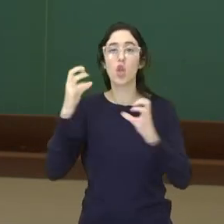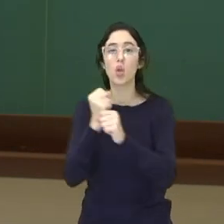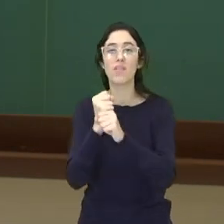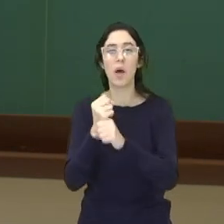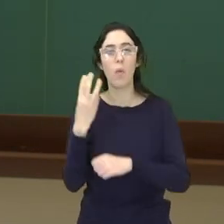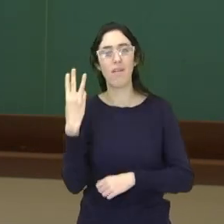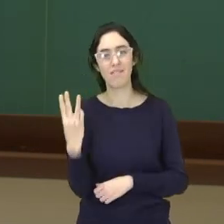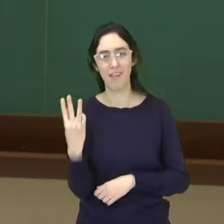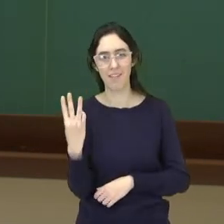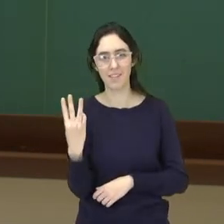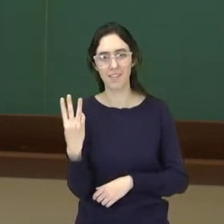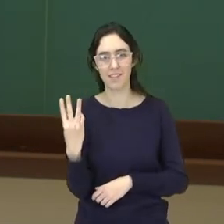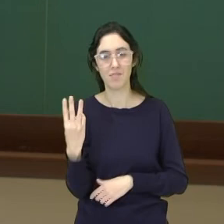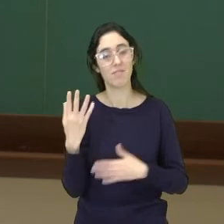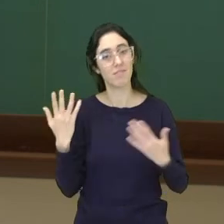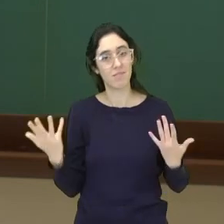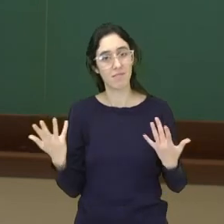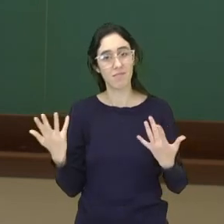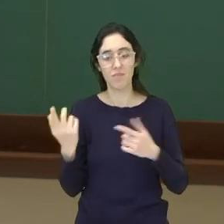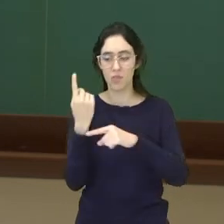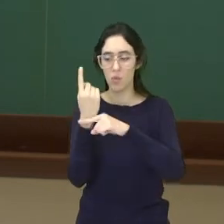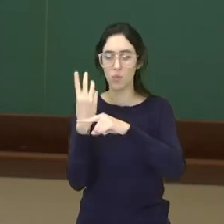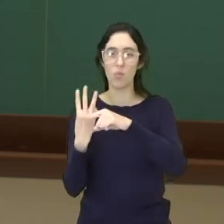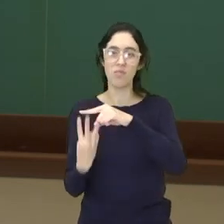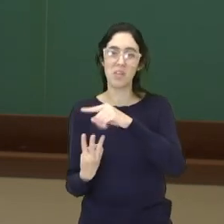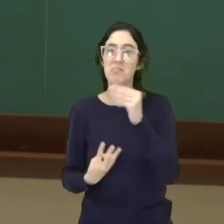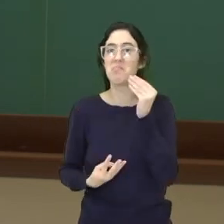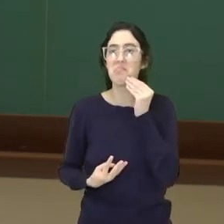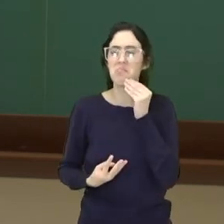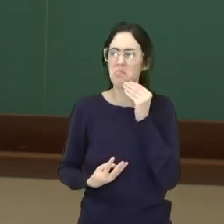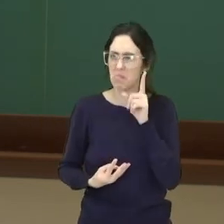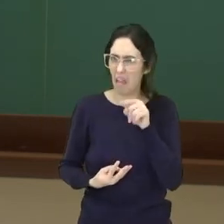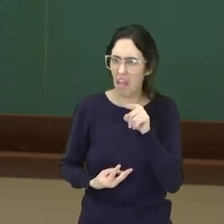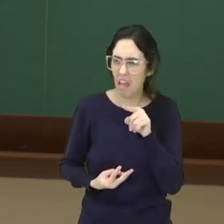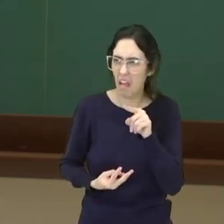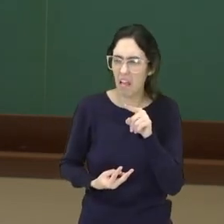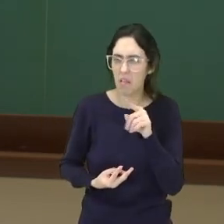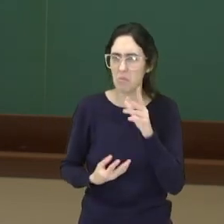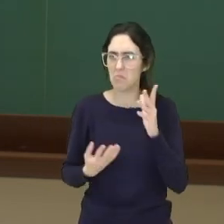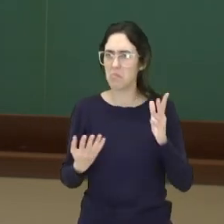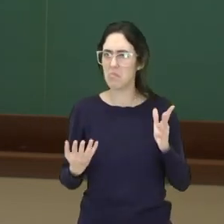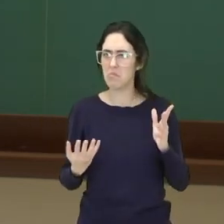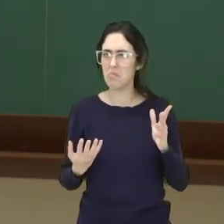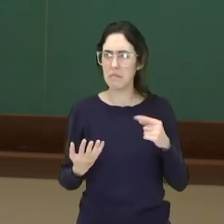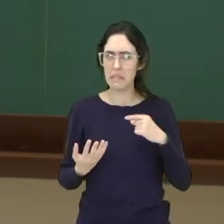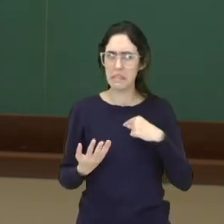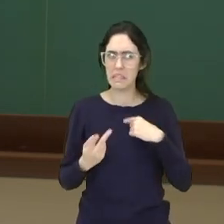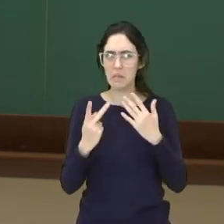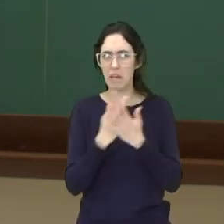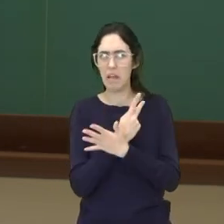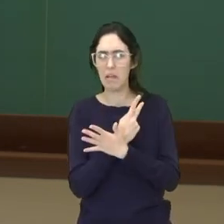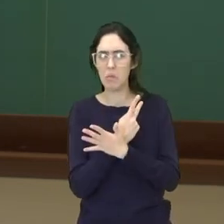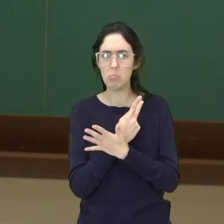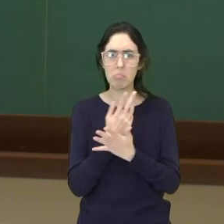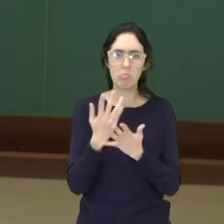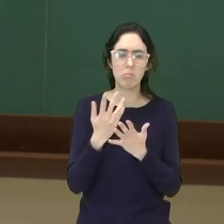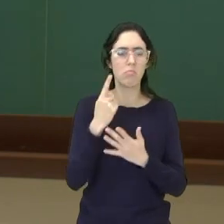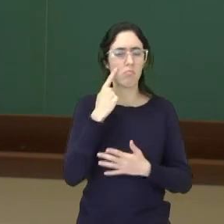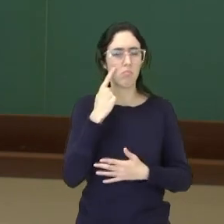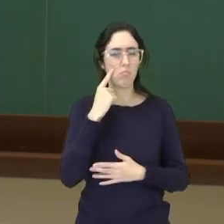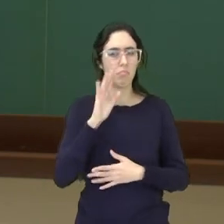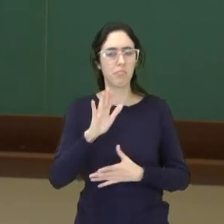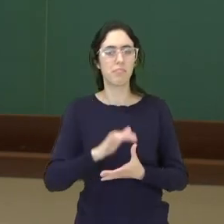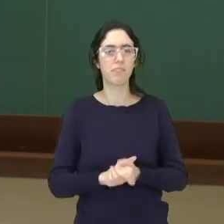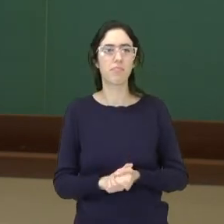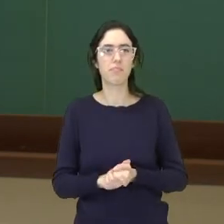eu tenho 1/3 de chance de sair um boné. Mas será que é isso mesmo? Será que eu não me enganei? Já vamos descobrir.